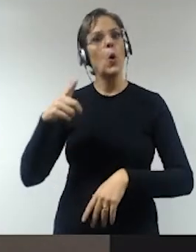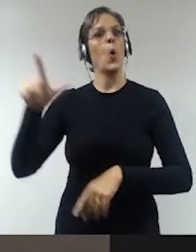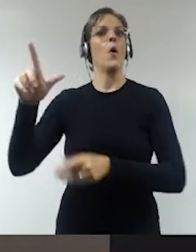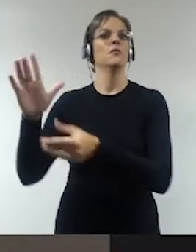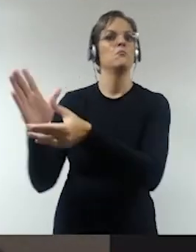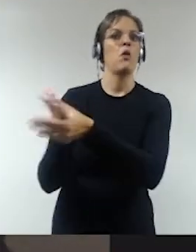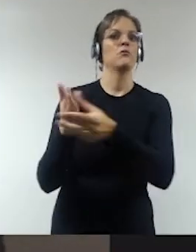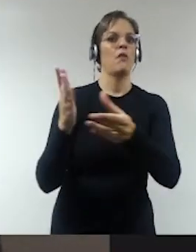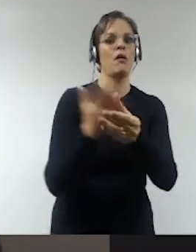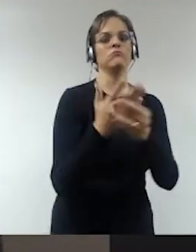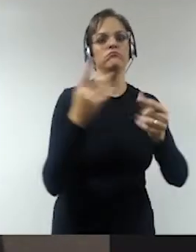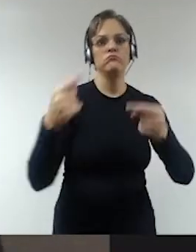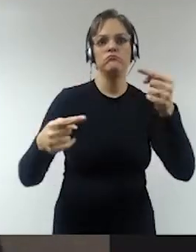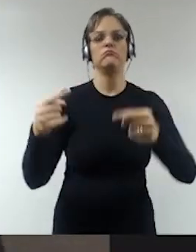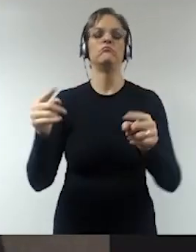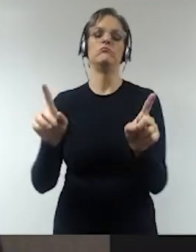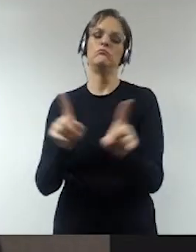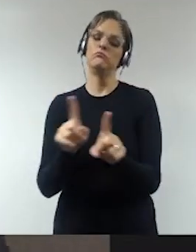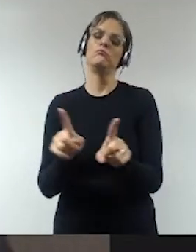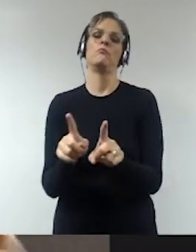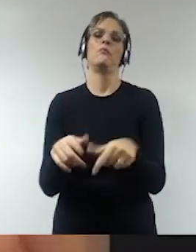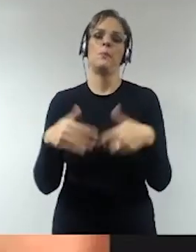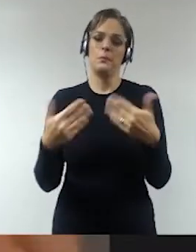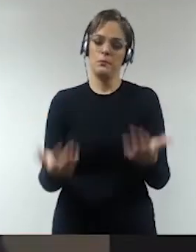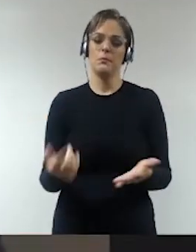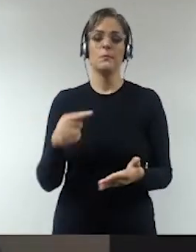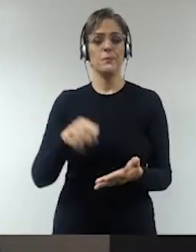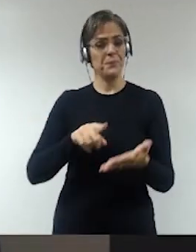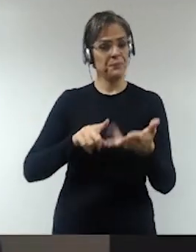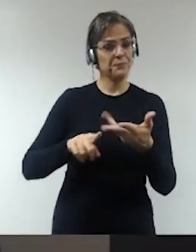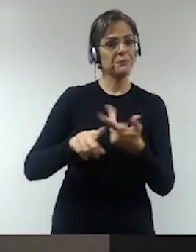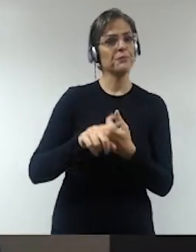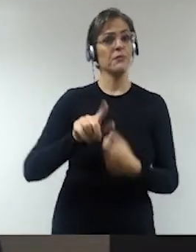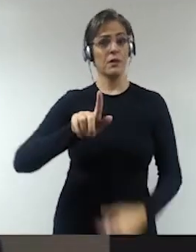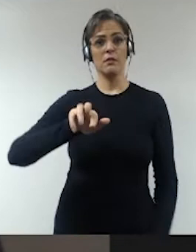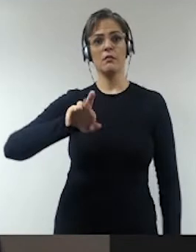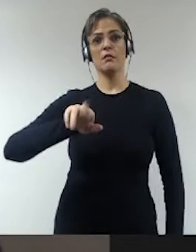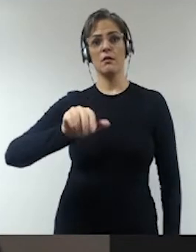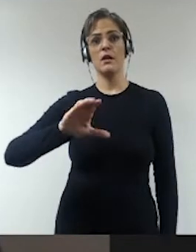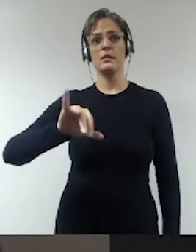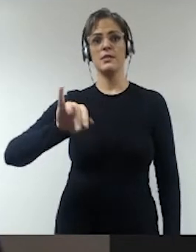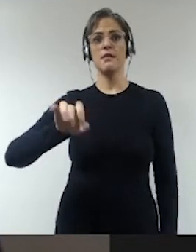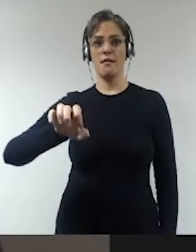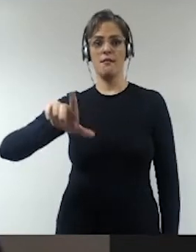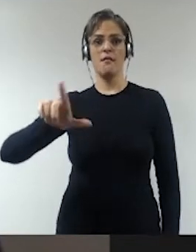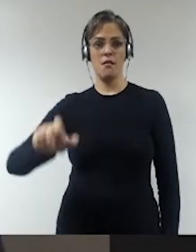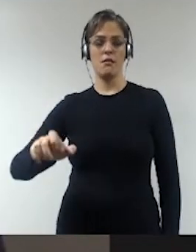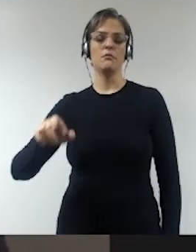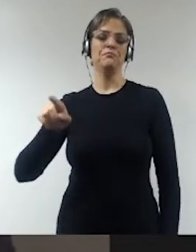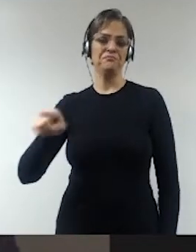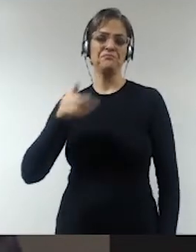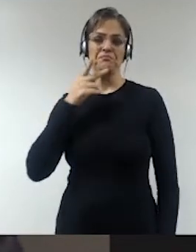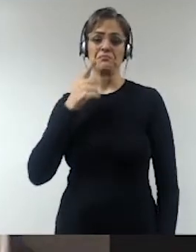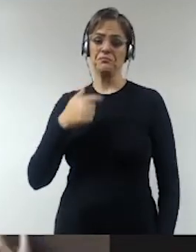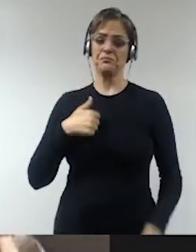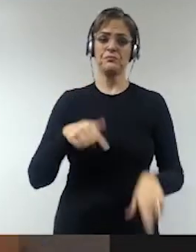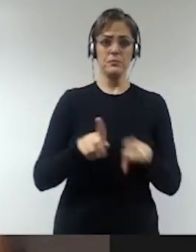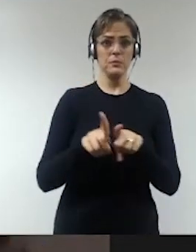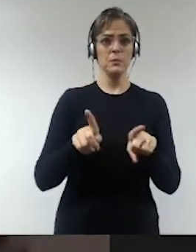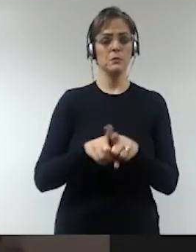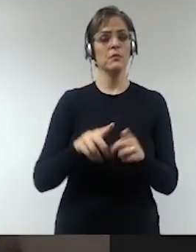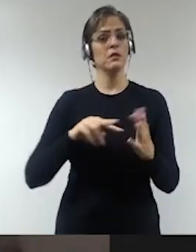litígios. Portanto, esses dispositivos citados pela doutora Graciele e também por mim só vieram